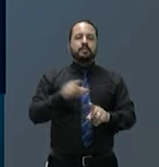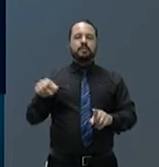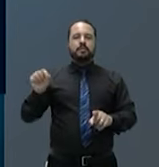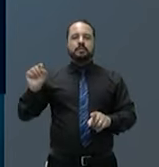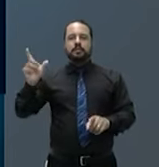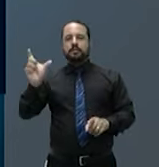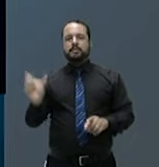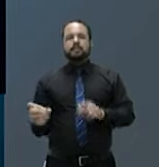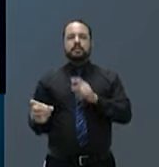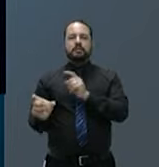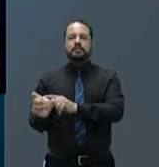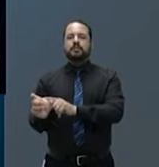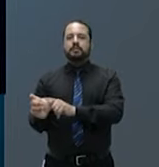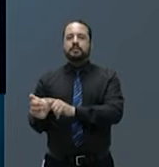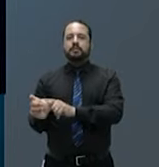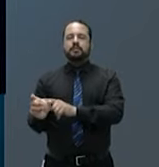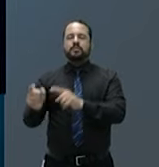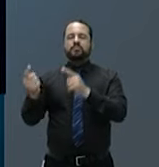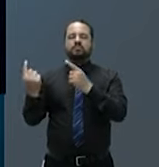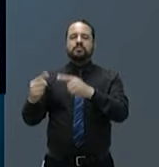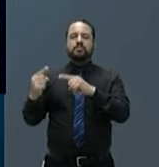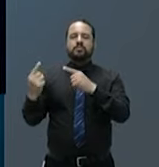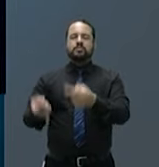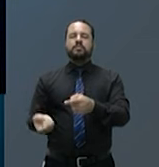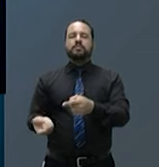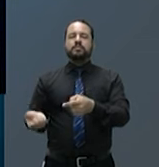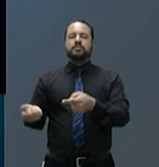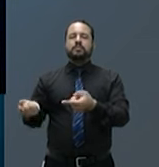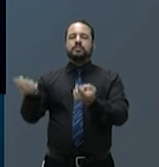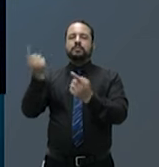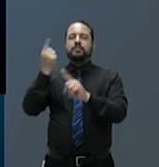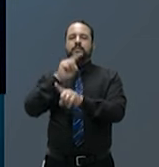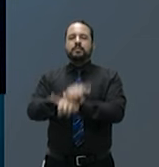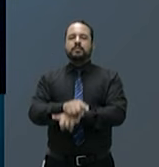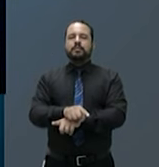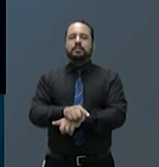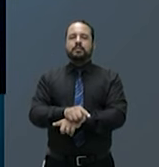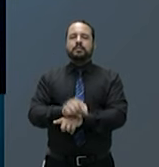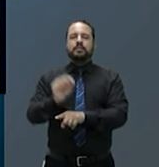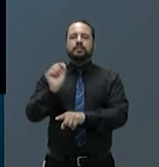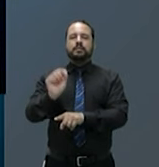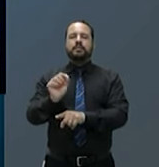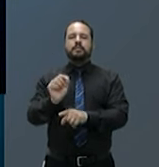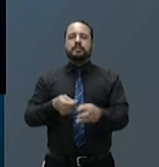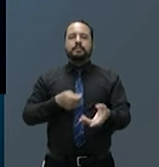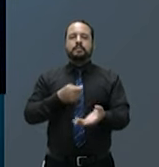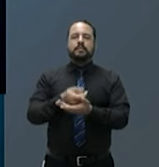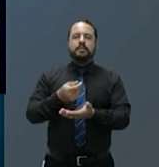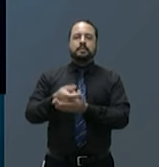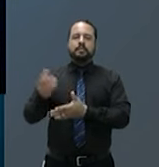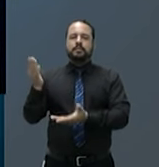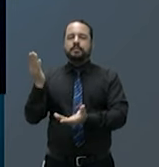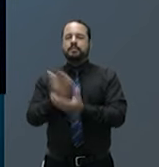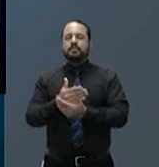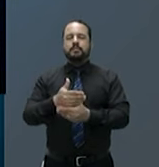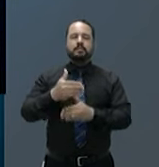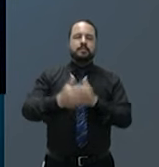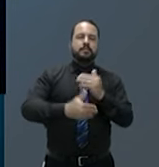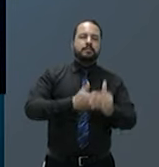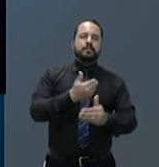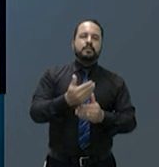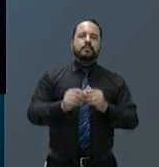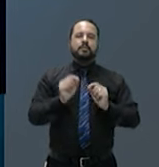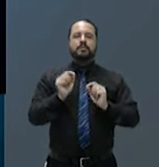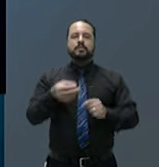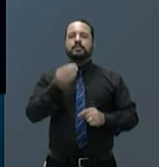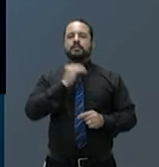crimes de difamação e injúria, condenar o querelante ao pagamento das custas processuais já recolhidas e dos